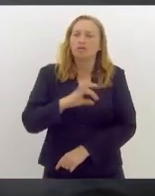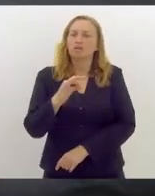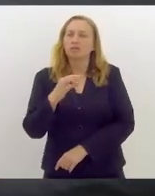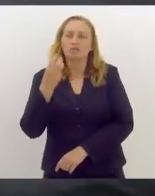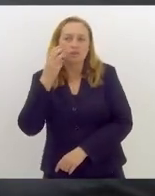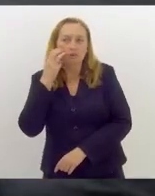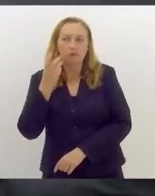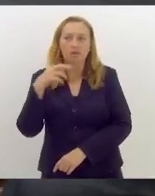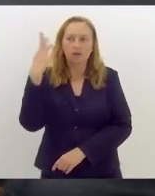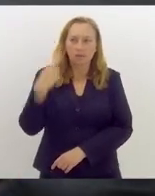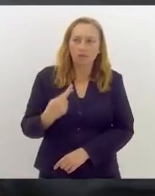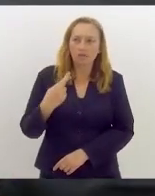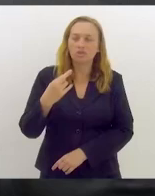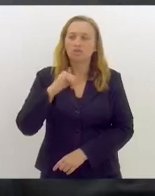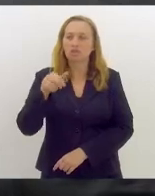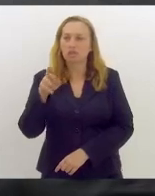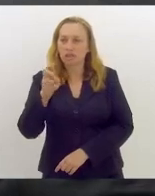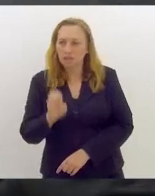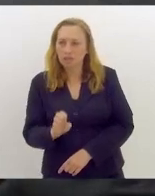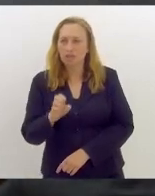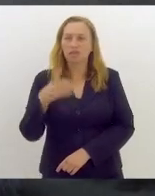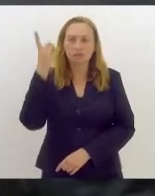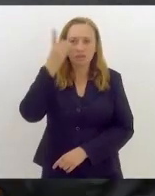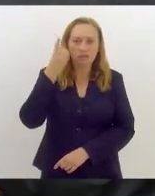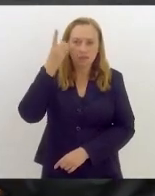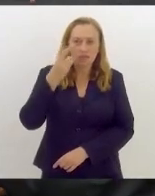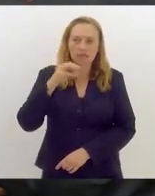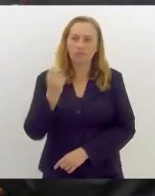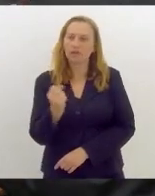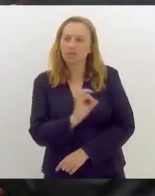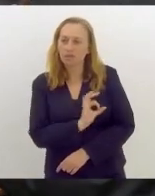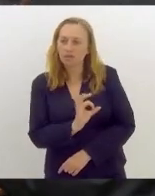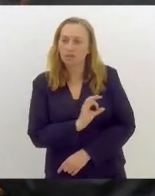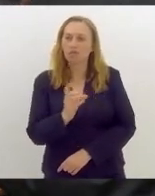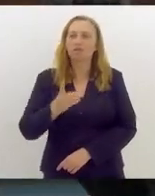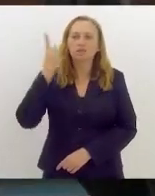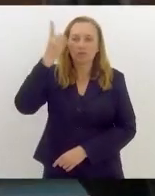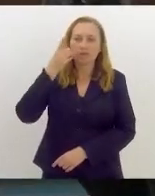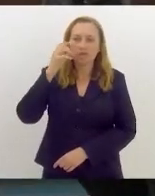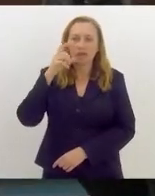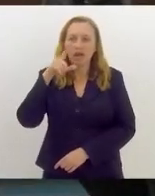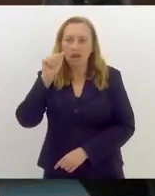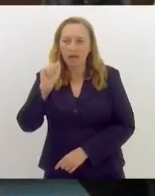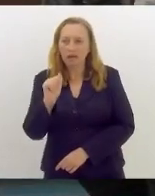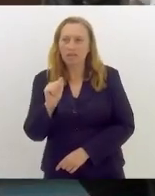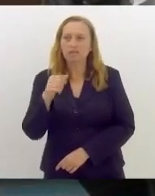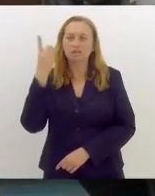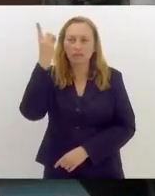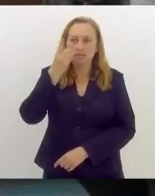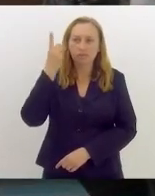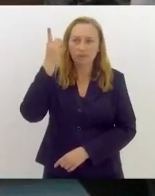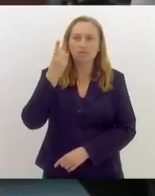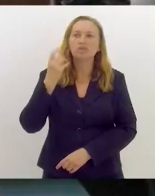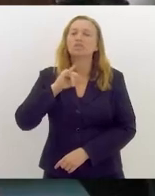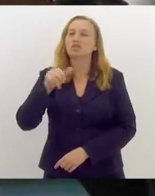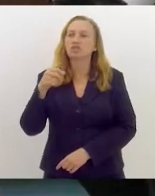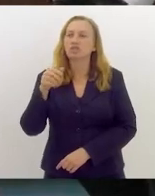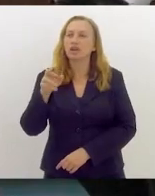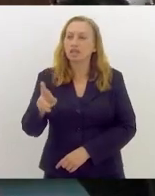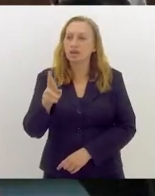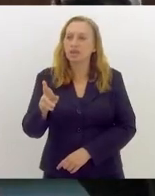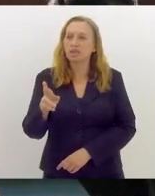Renata Deputado Jair Deputado Marta Rocha deputada Alana Deputado Jair